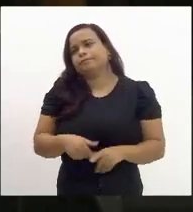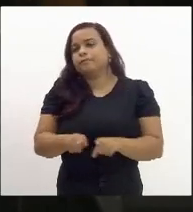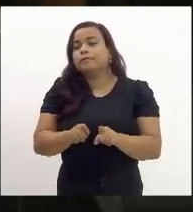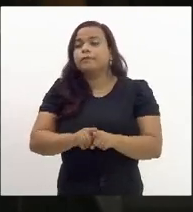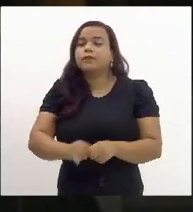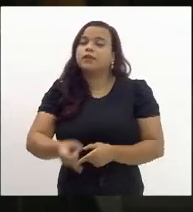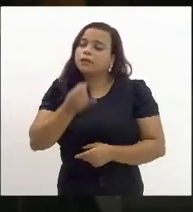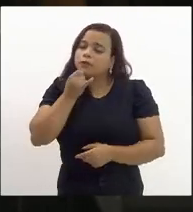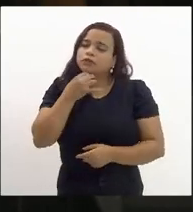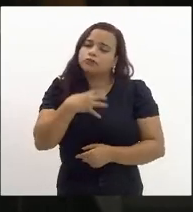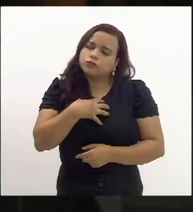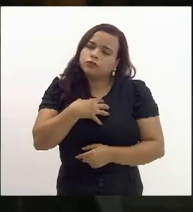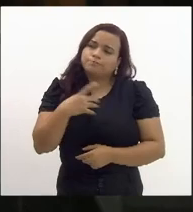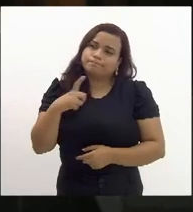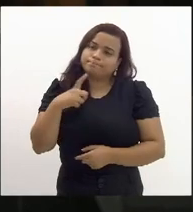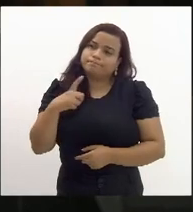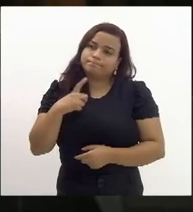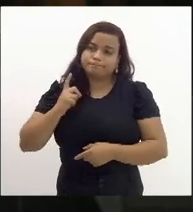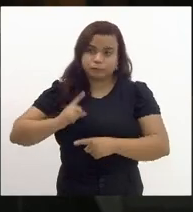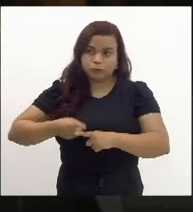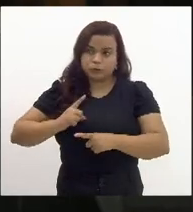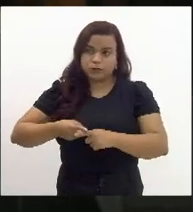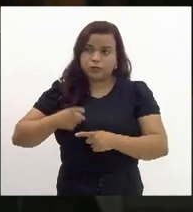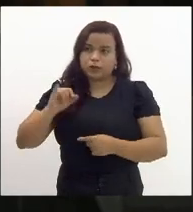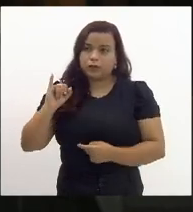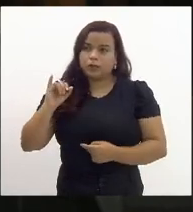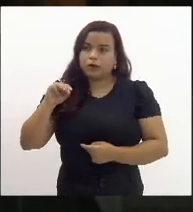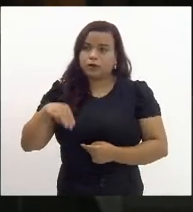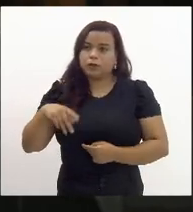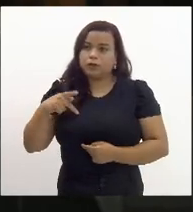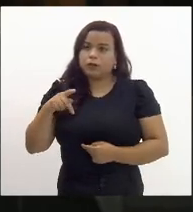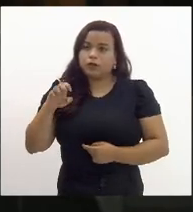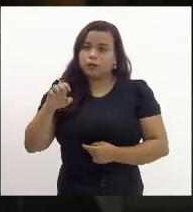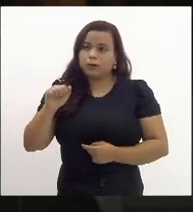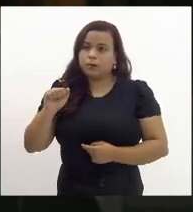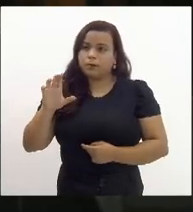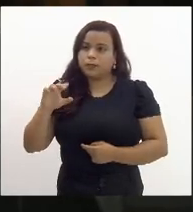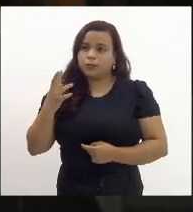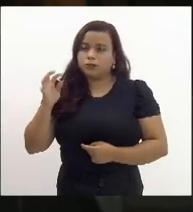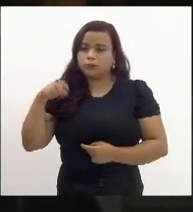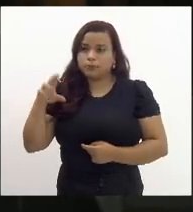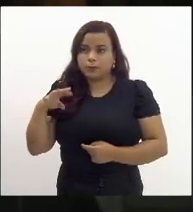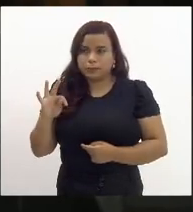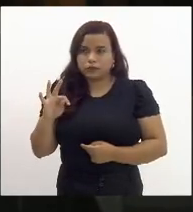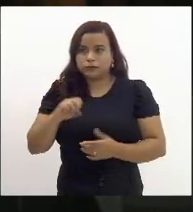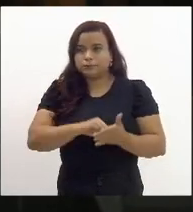tristeza, porque impeachment não é digno de